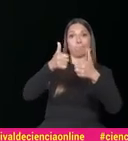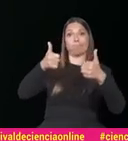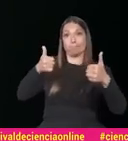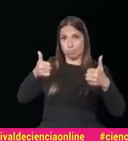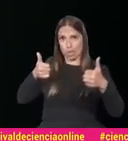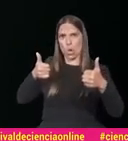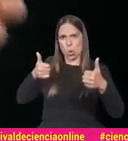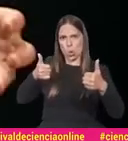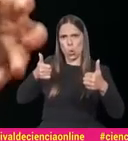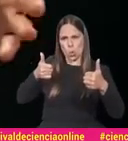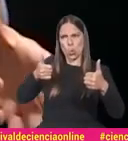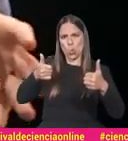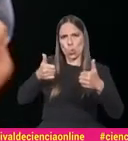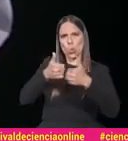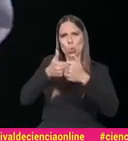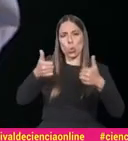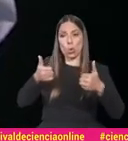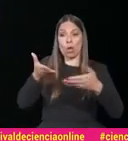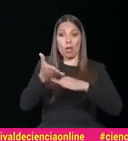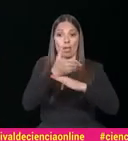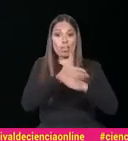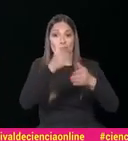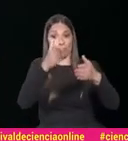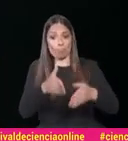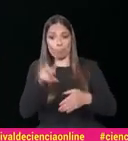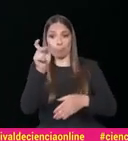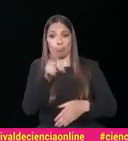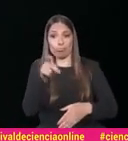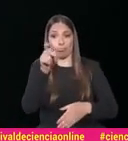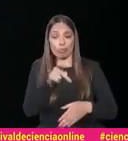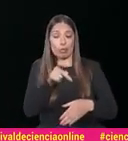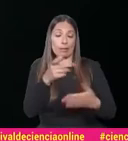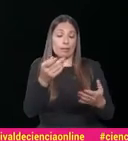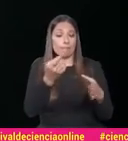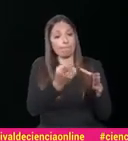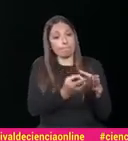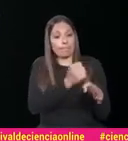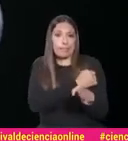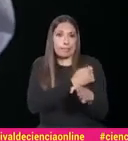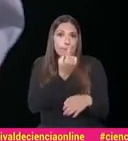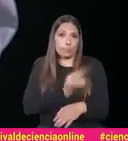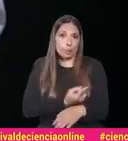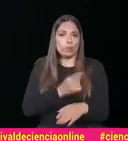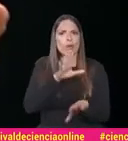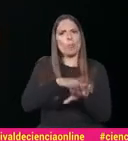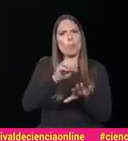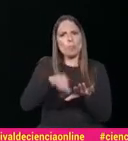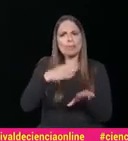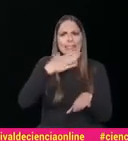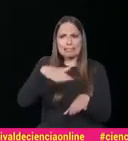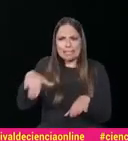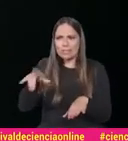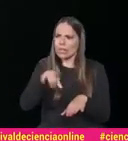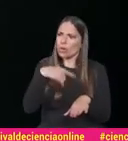uma forma remota, quando era preciso e obrigar um confinamento. E, por isso, também é com mais ciência que podemos